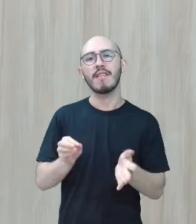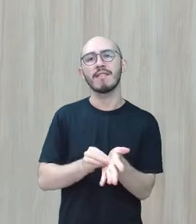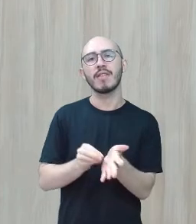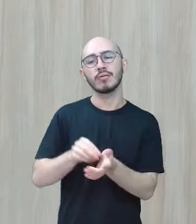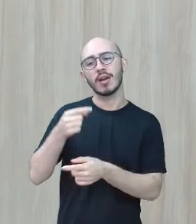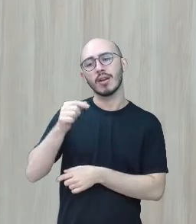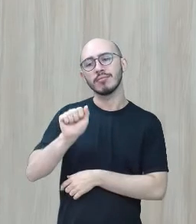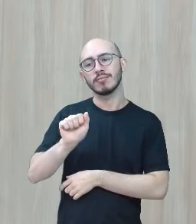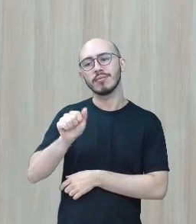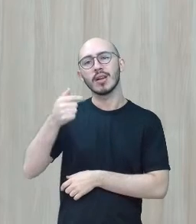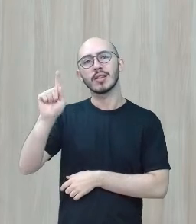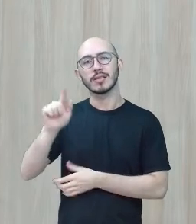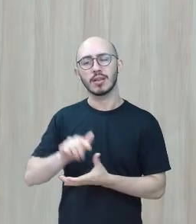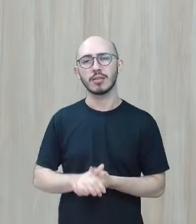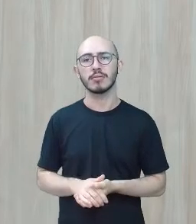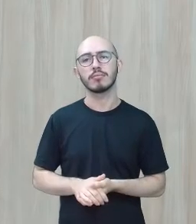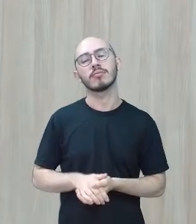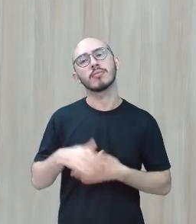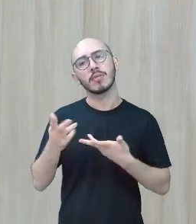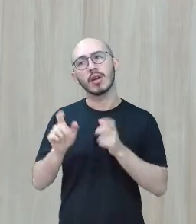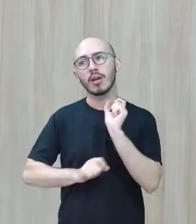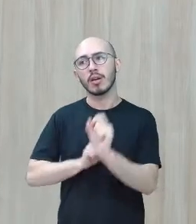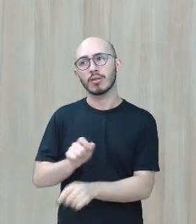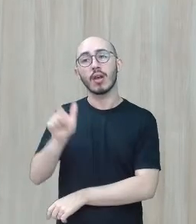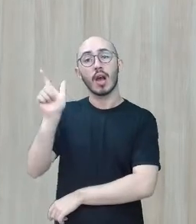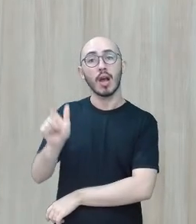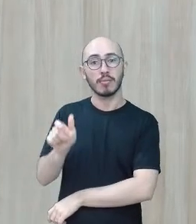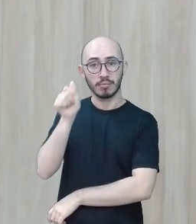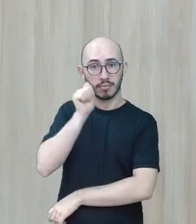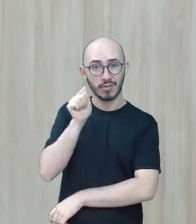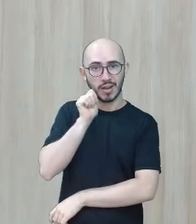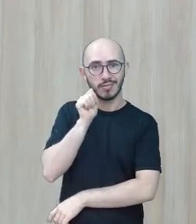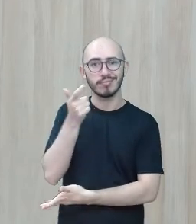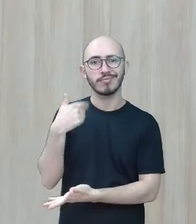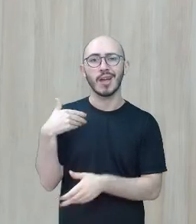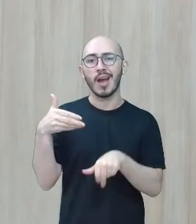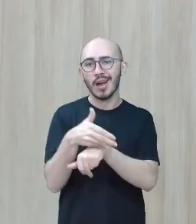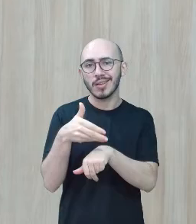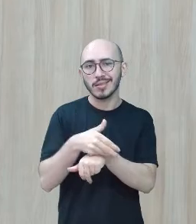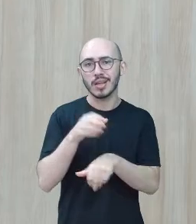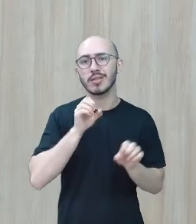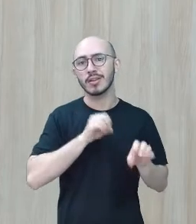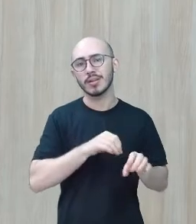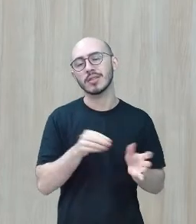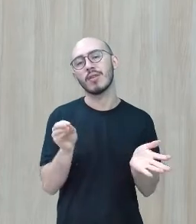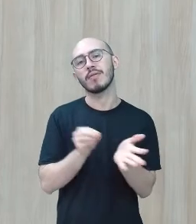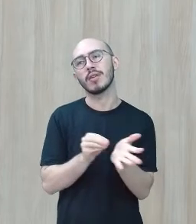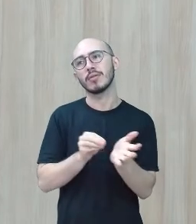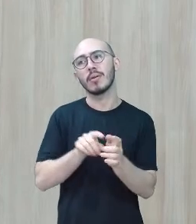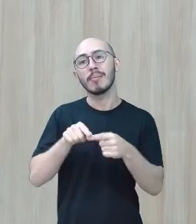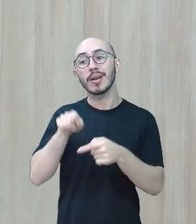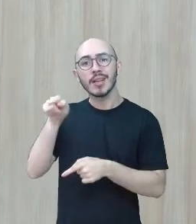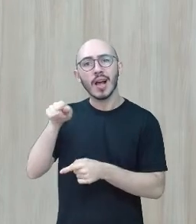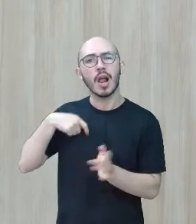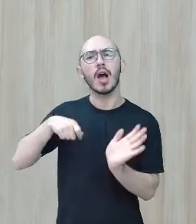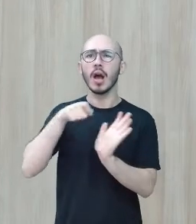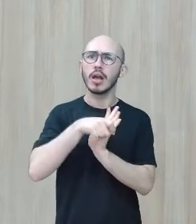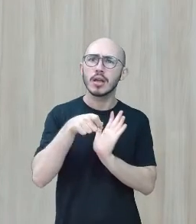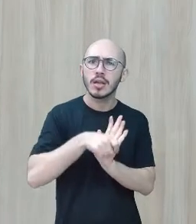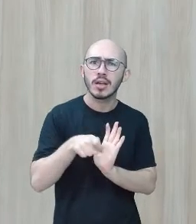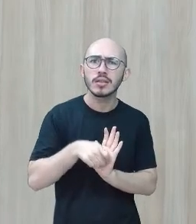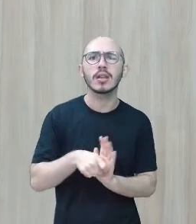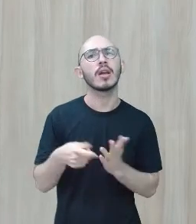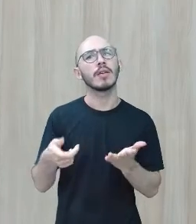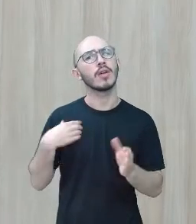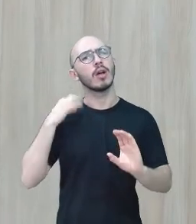que a Carolina Maria de Jesus faltou acesso à educação, mas ainda assim ela escreve, ainda assim ela